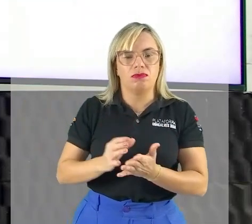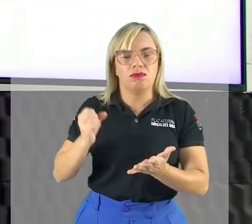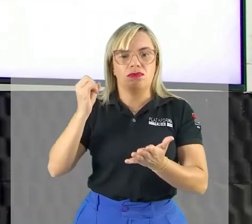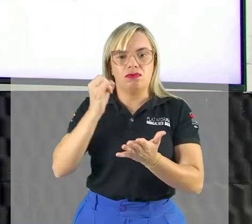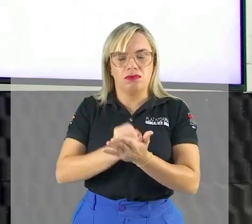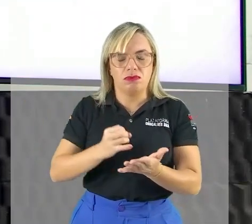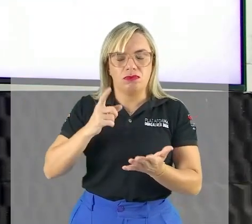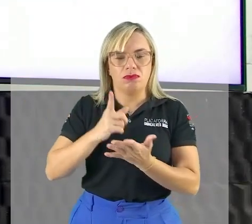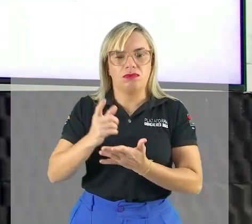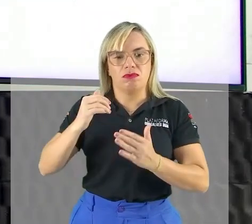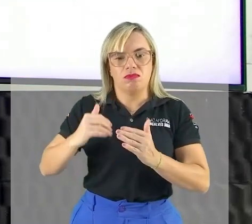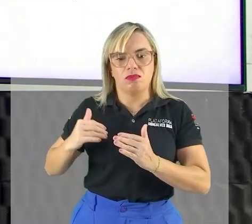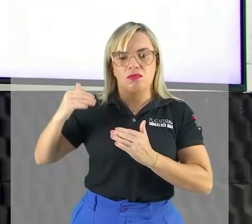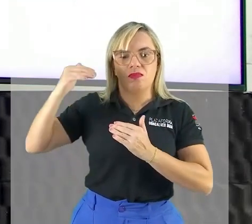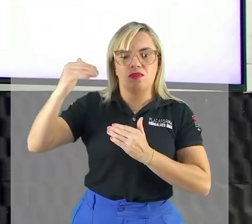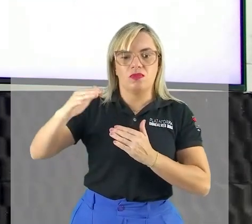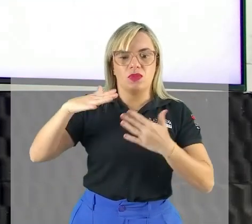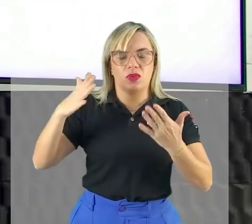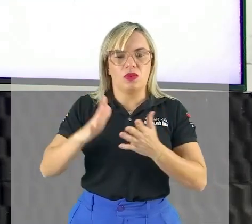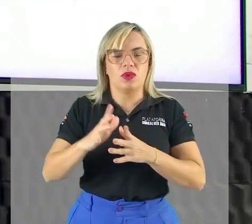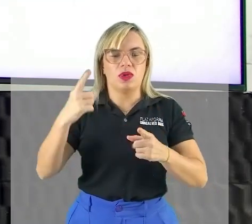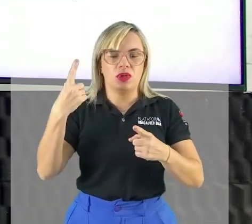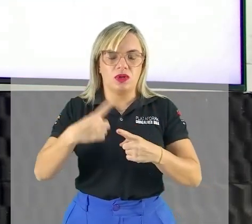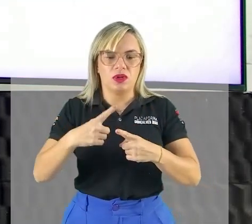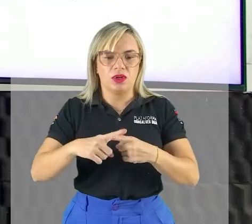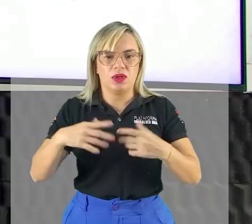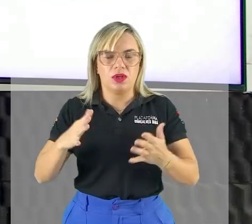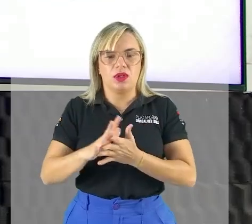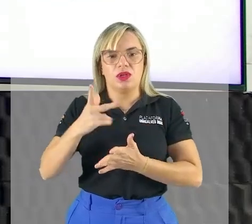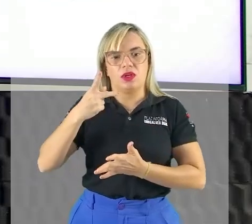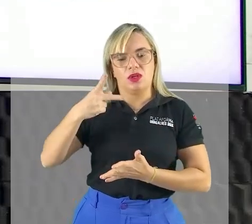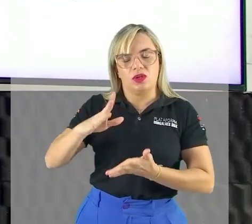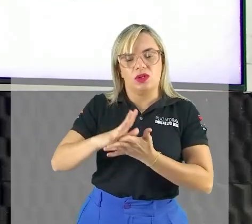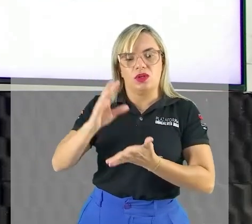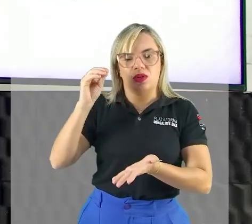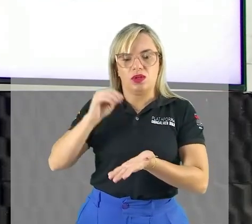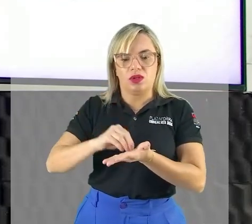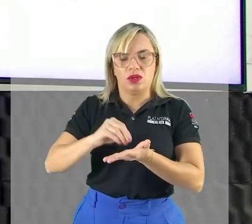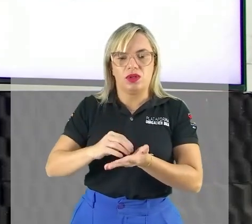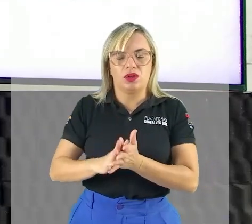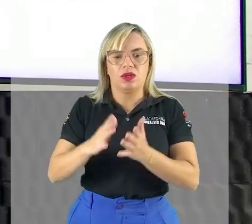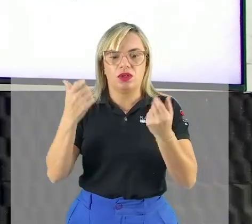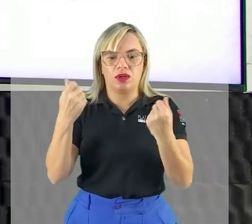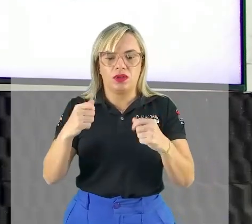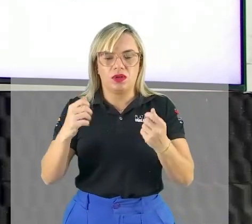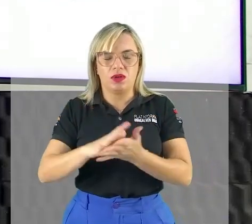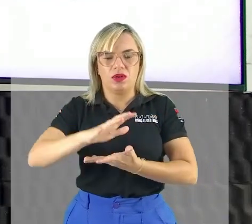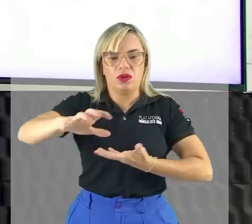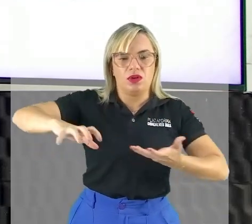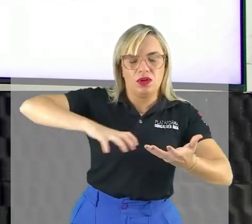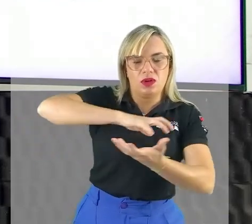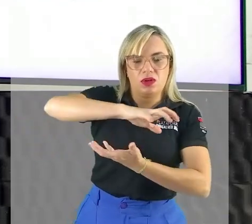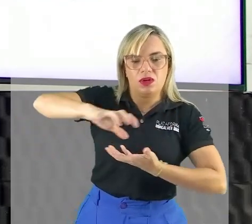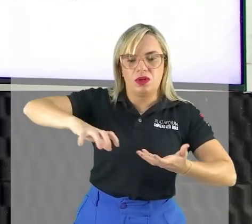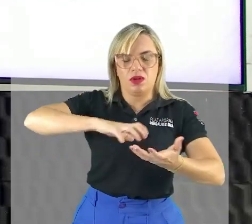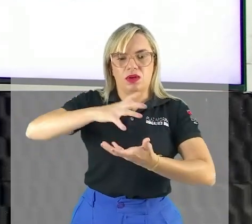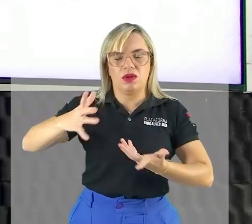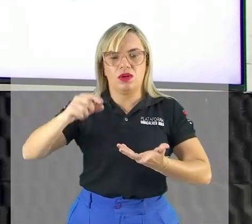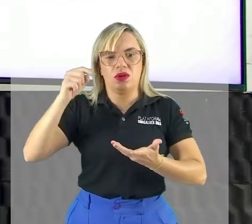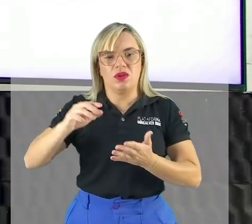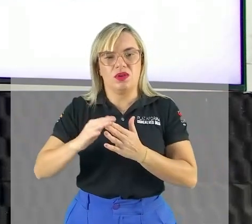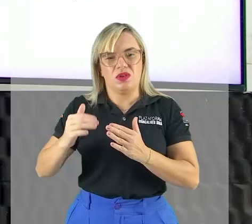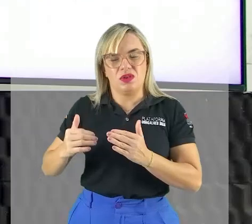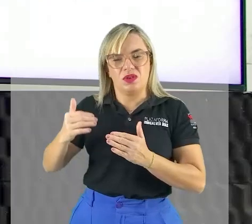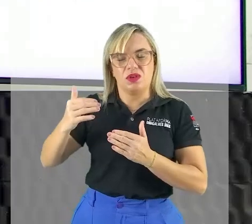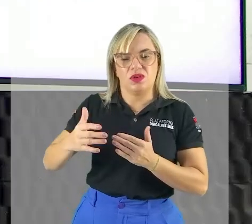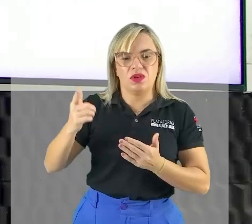aumentados exatamente por conta né das suas carências e as necessidades então uma revolução que que vai para